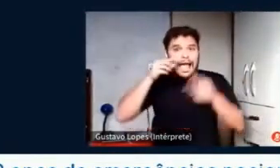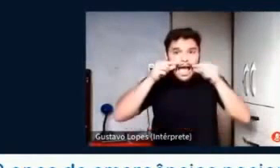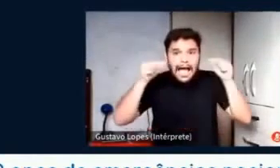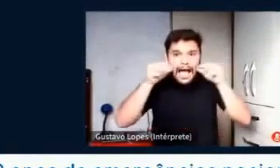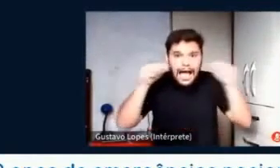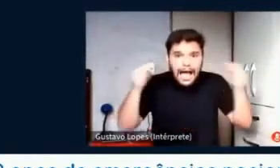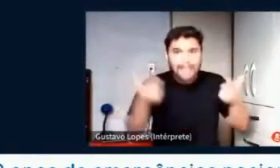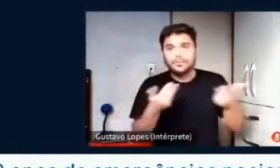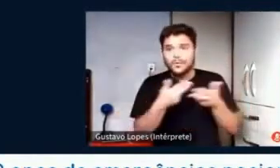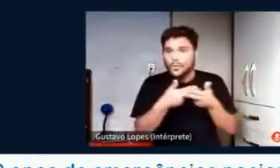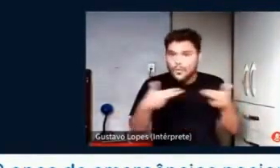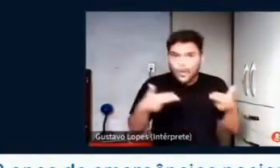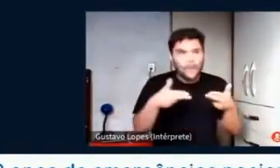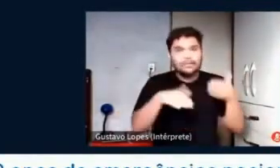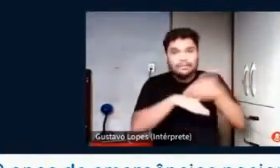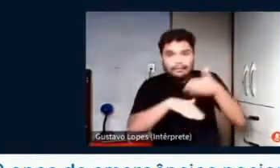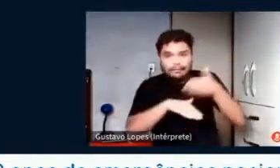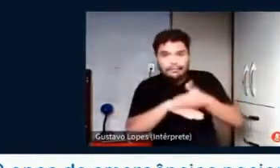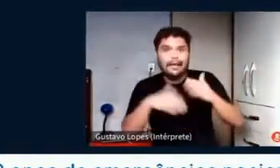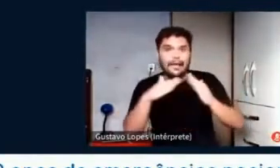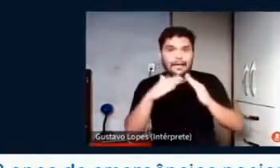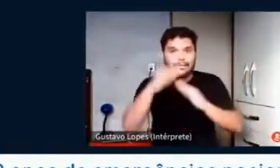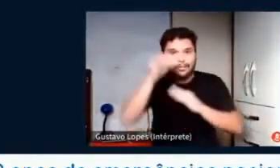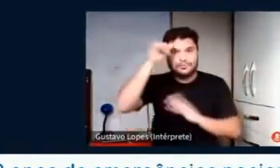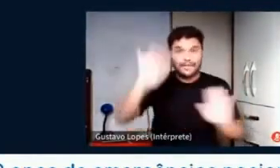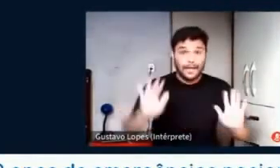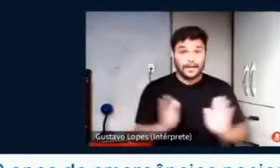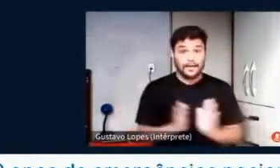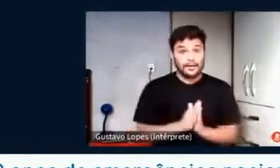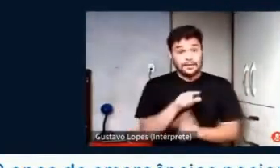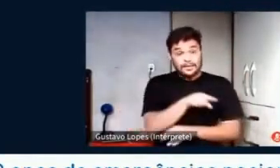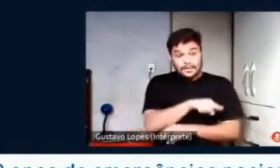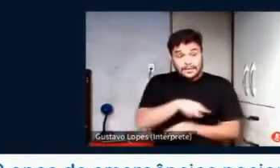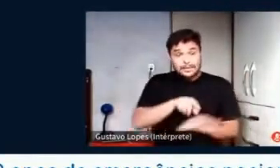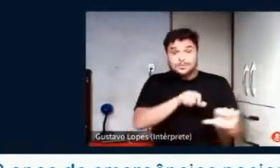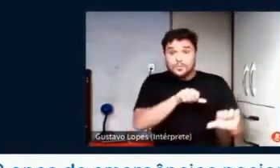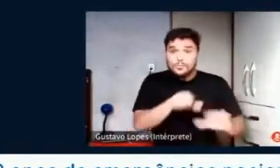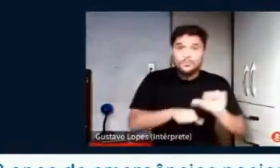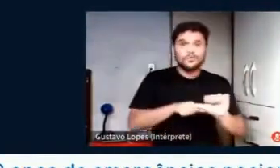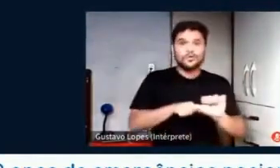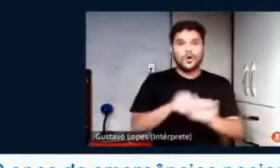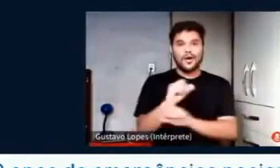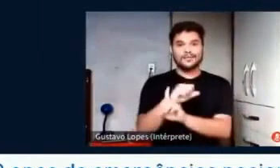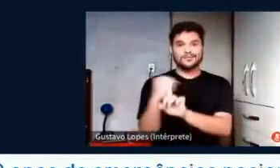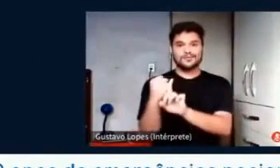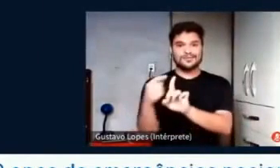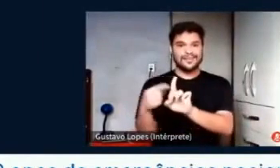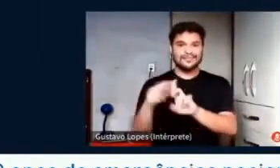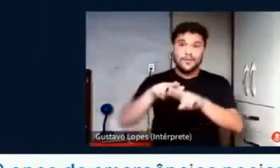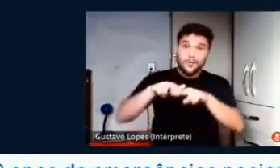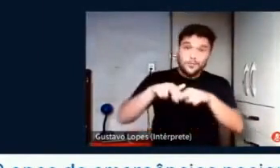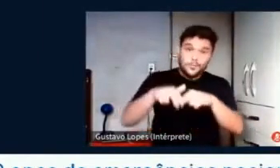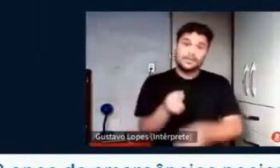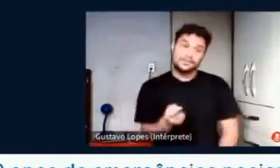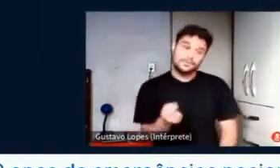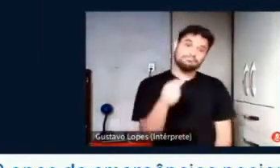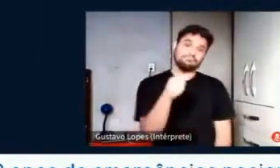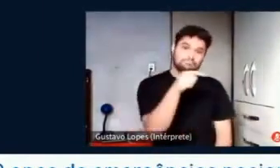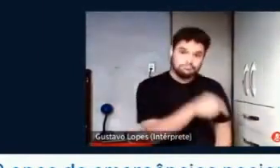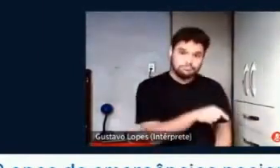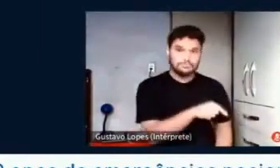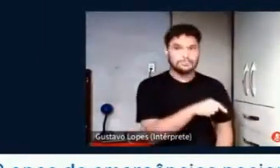sinantrópicos, ou seja, você tem uma série de mudanças sociais importantes decorrentes